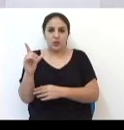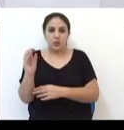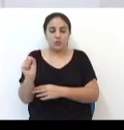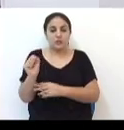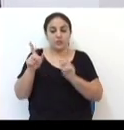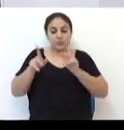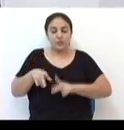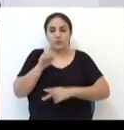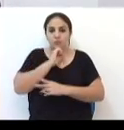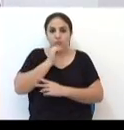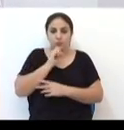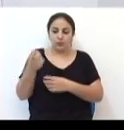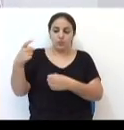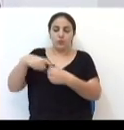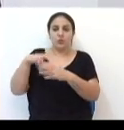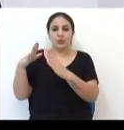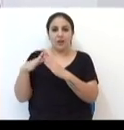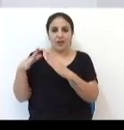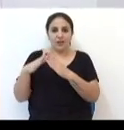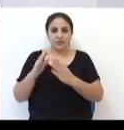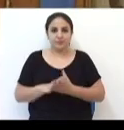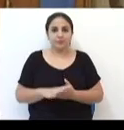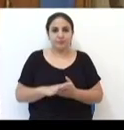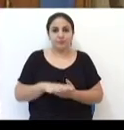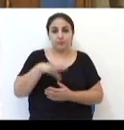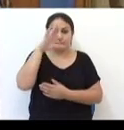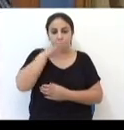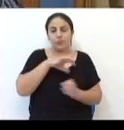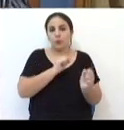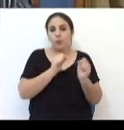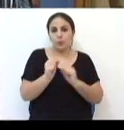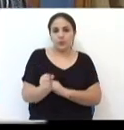idosos retornariam às suas residências.